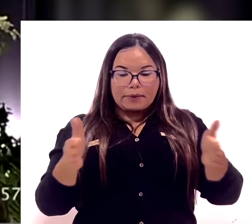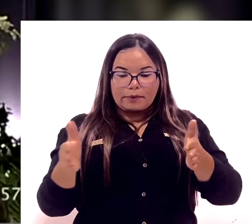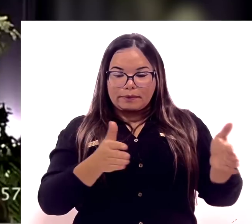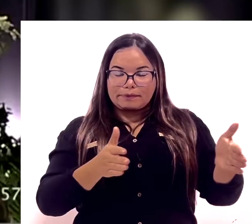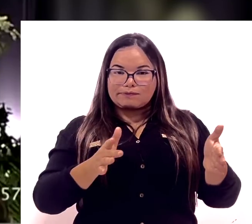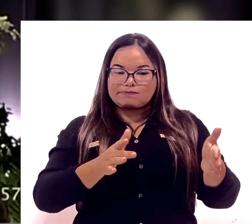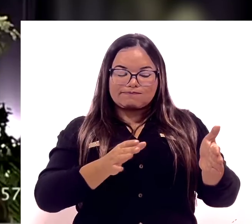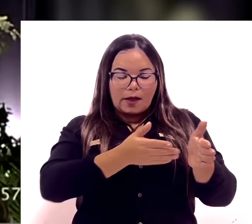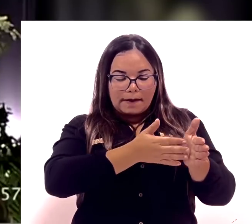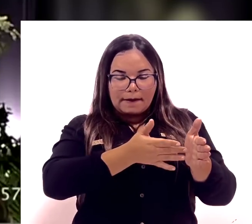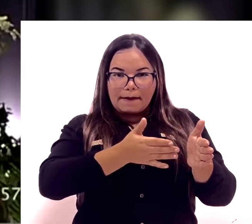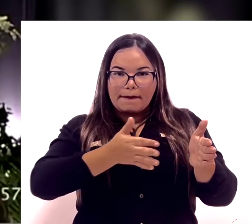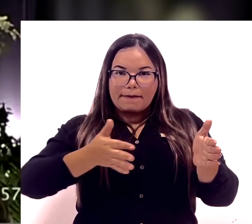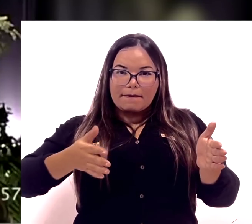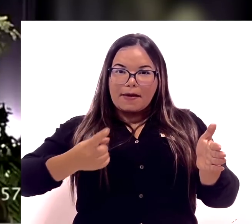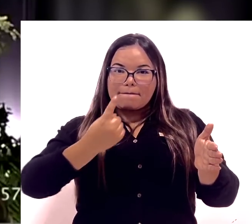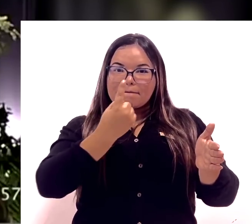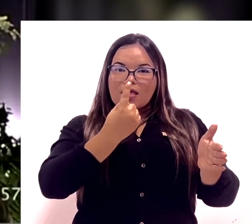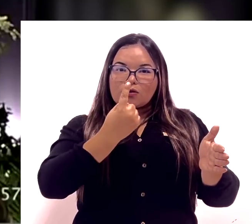diz,